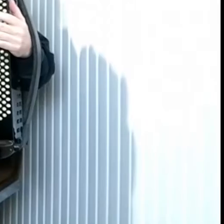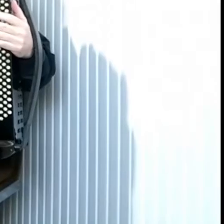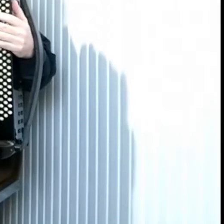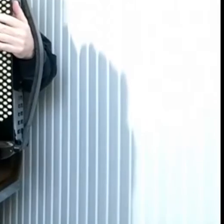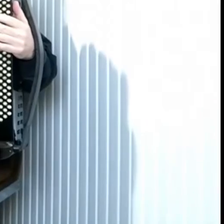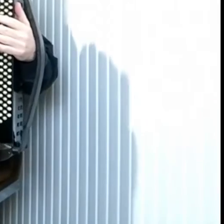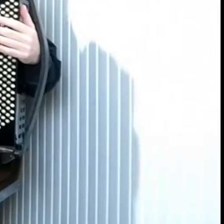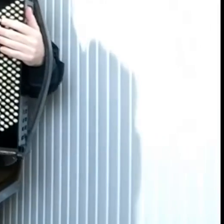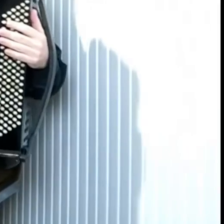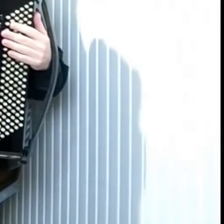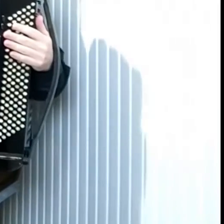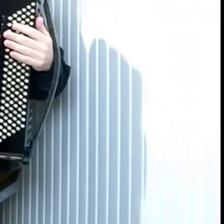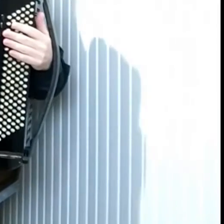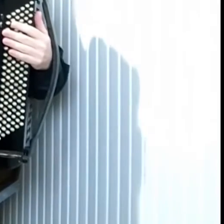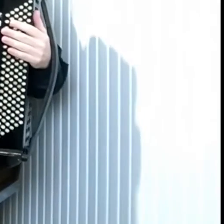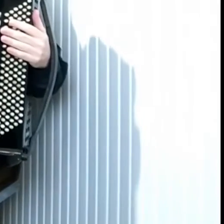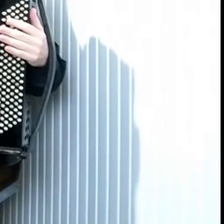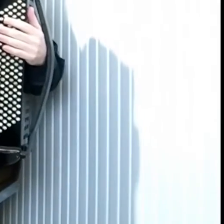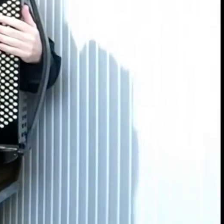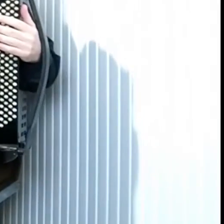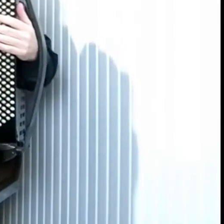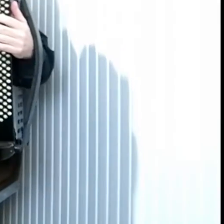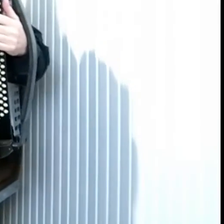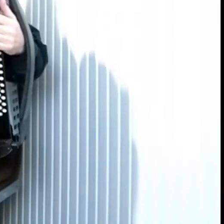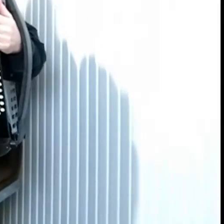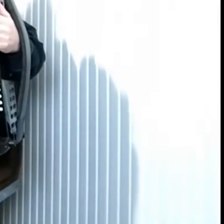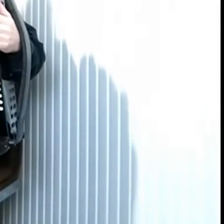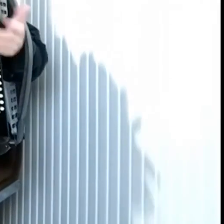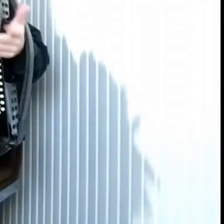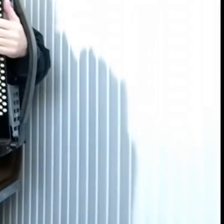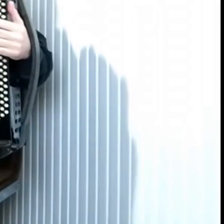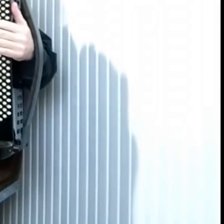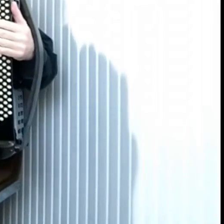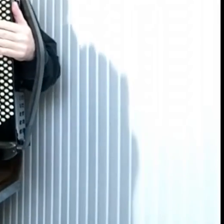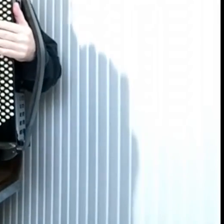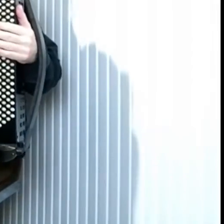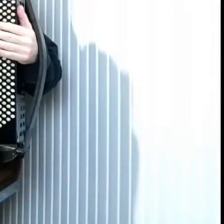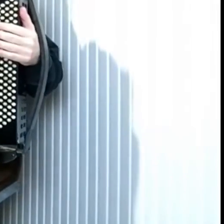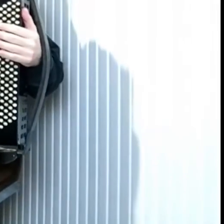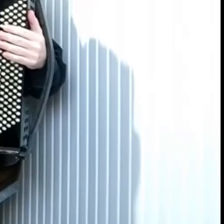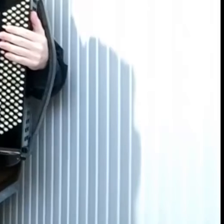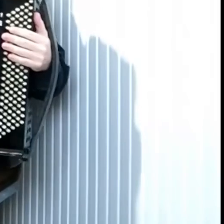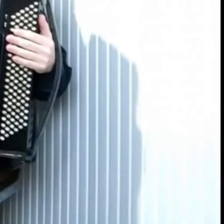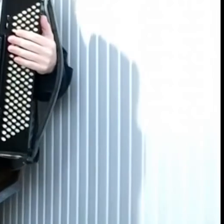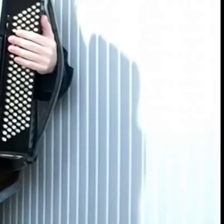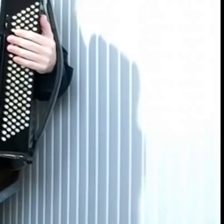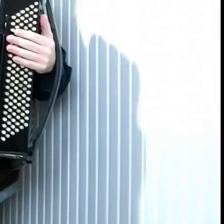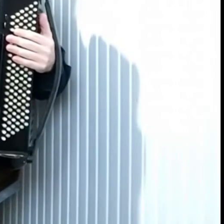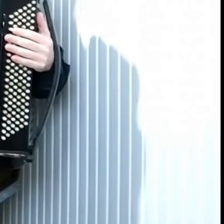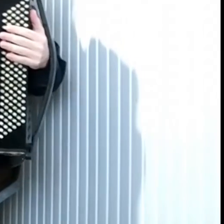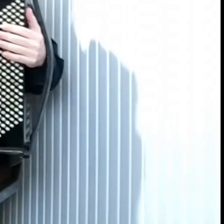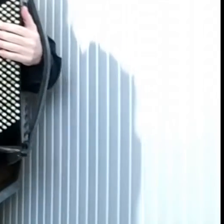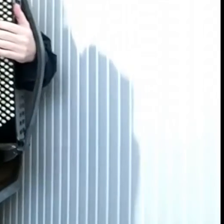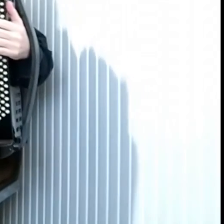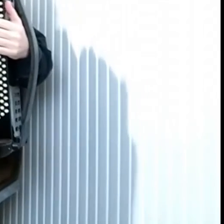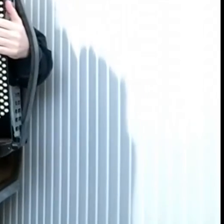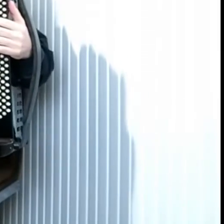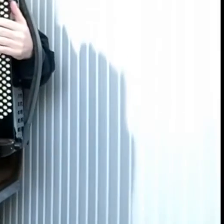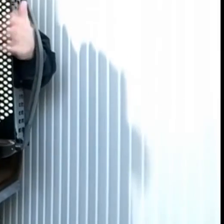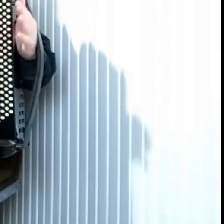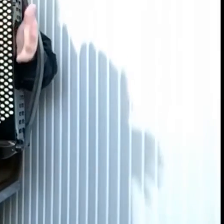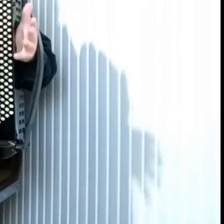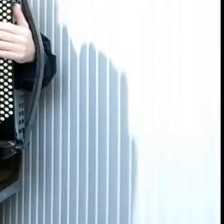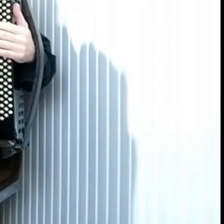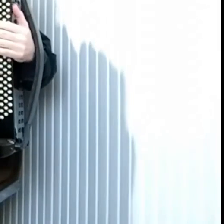do Sul e também a todos os comunicadores da Câmara de Vereadores de Caxias do Sul. É o papel do comunicador,